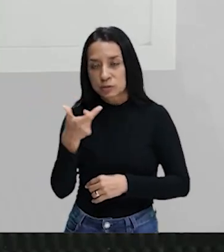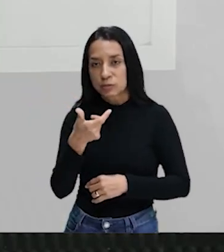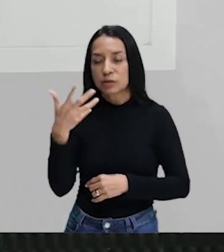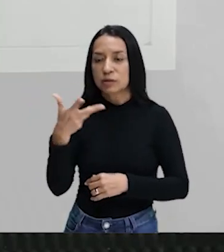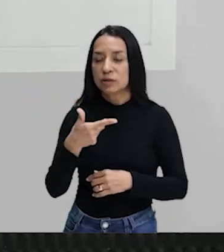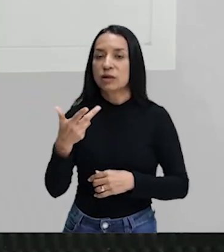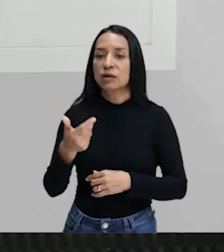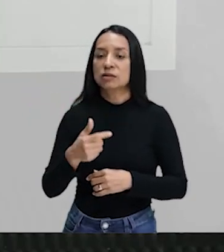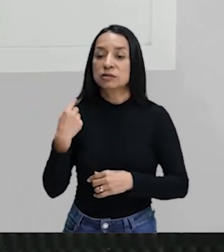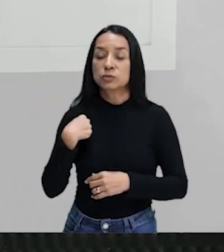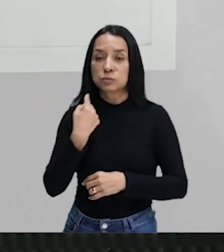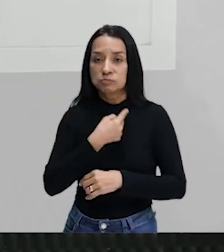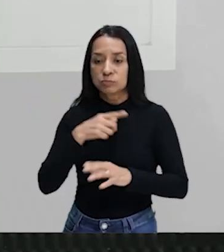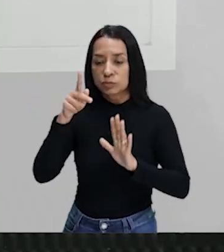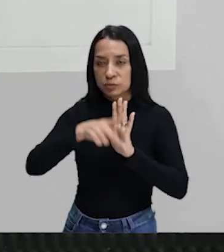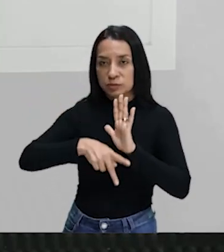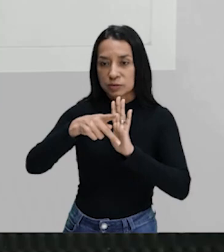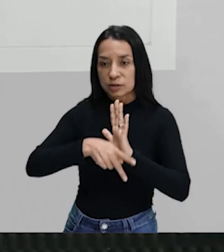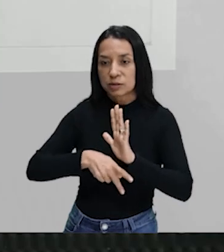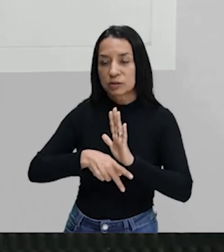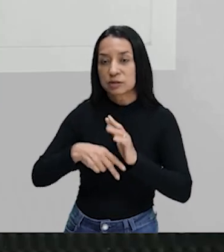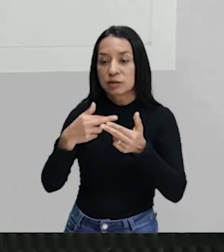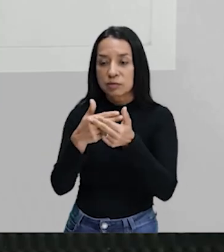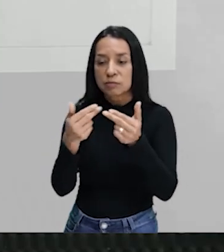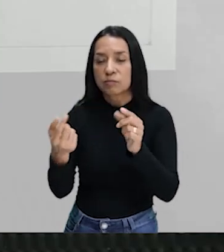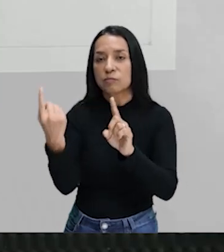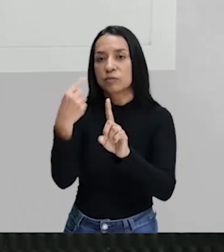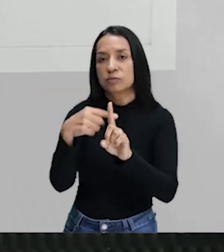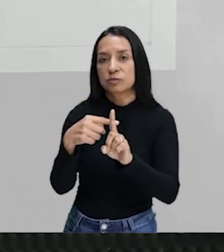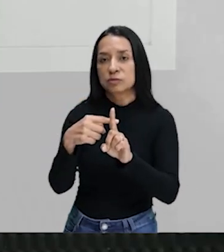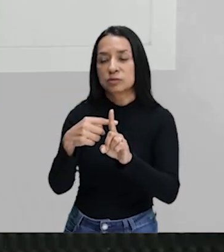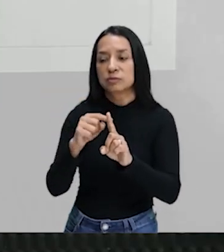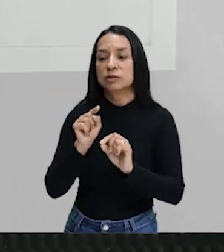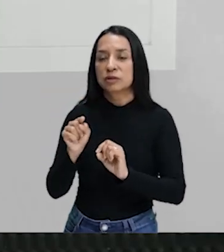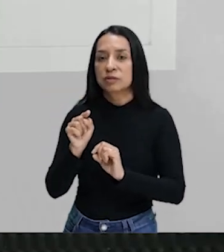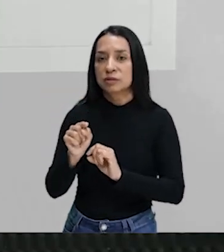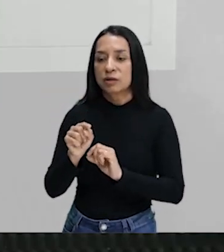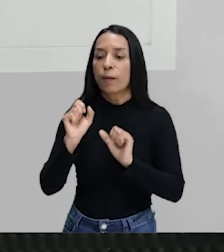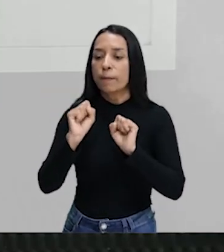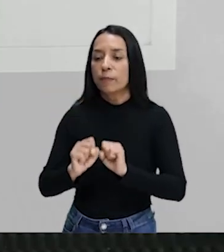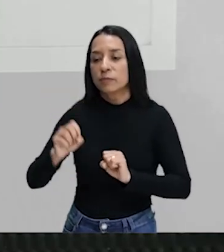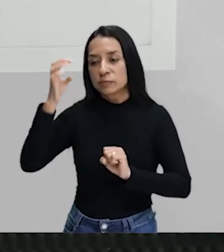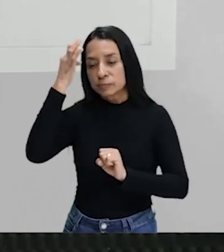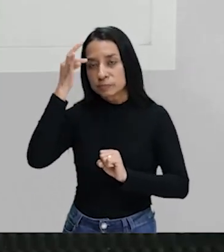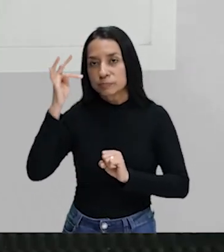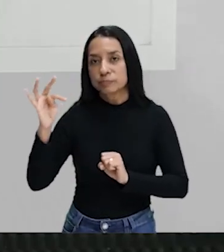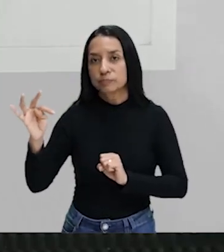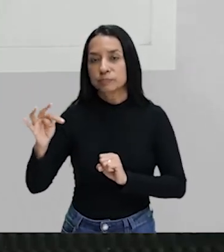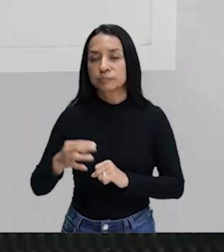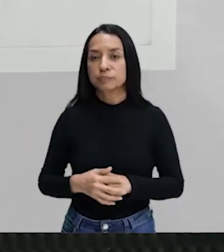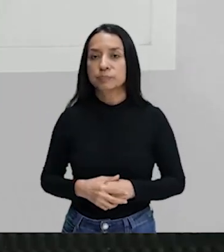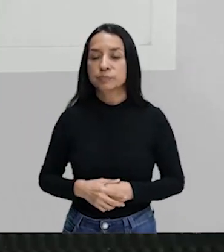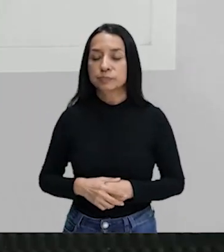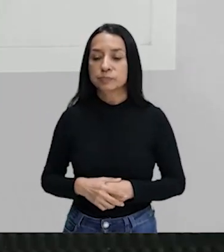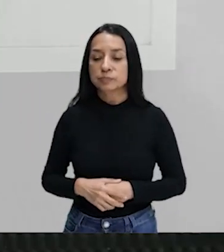algo positivo, certo? E estas virtudes elas podem ser teóricas, ok? Que tem a